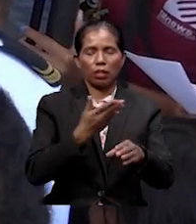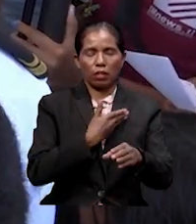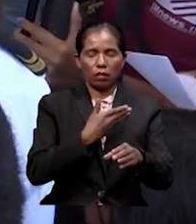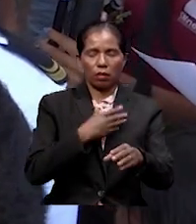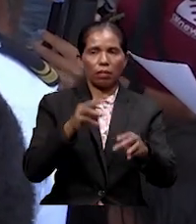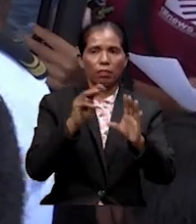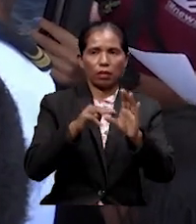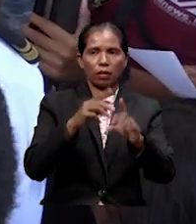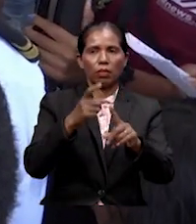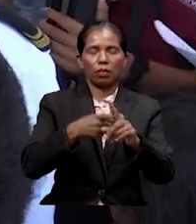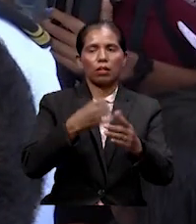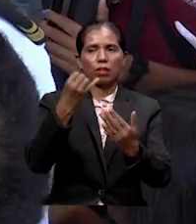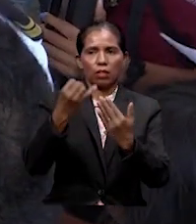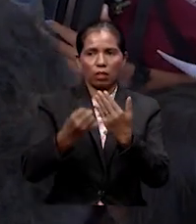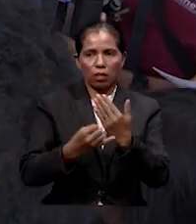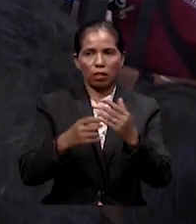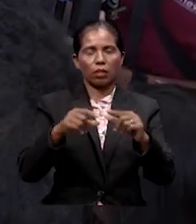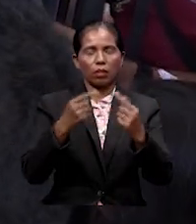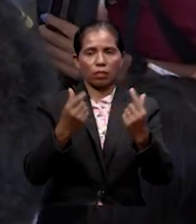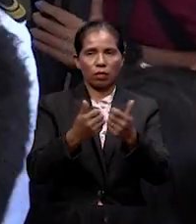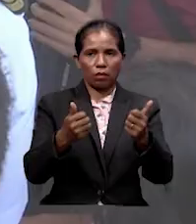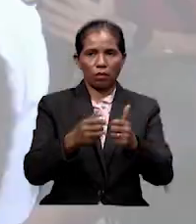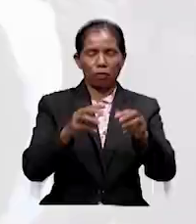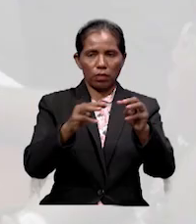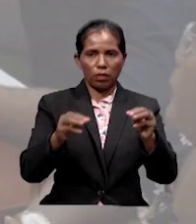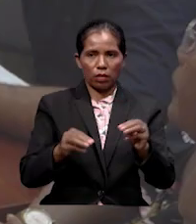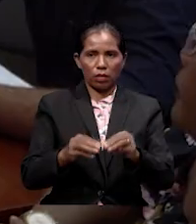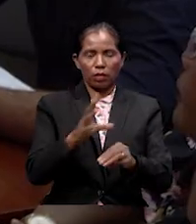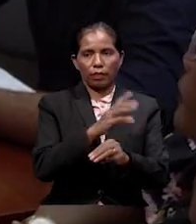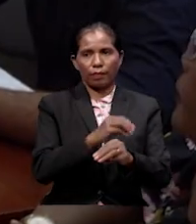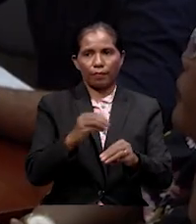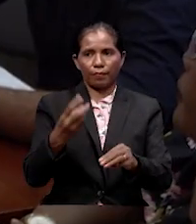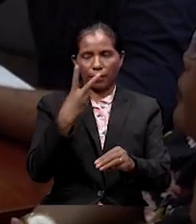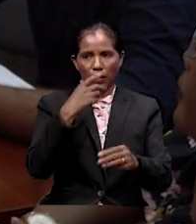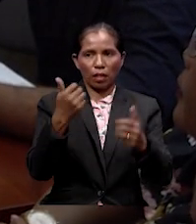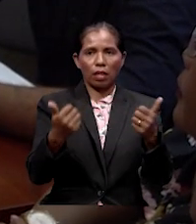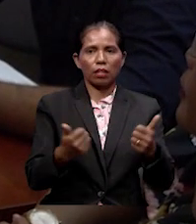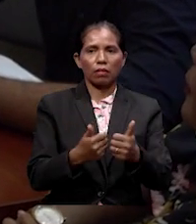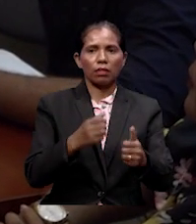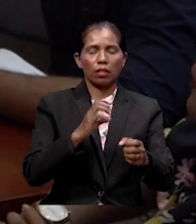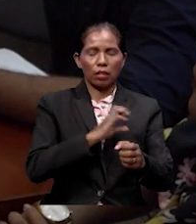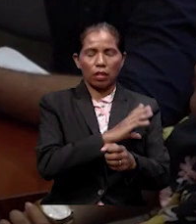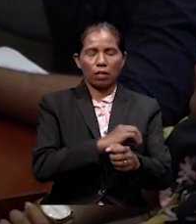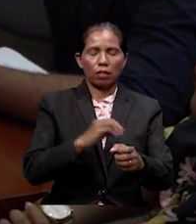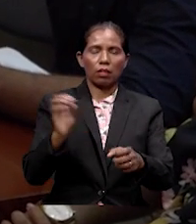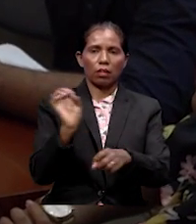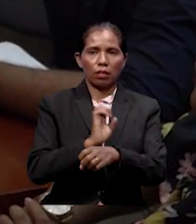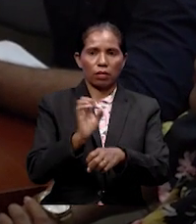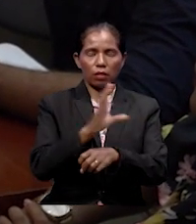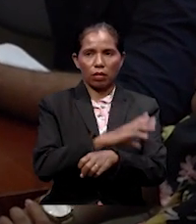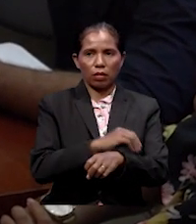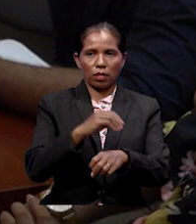mercadoria ia fulan janeiro ne equipa autoridade inspeção no fiscalização atividade económica sanitária no